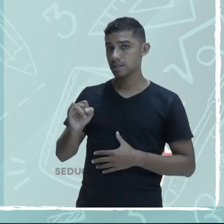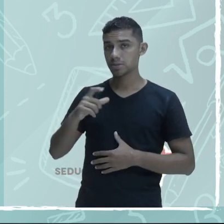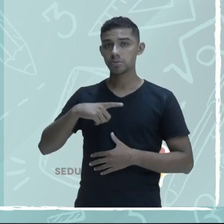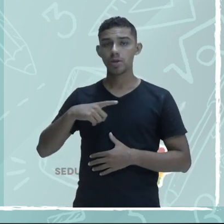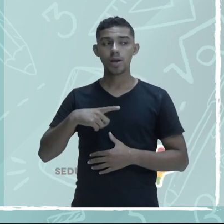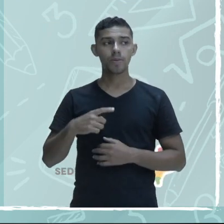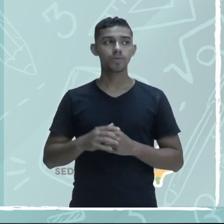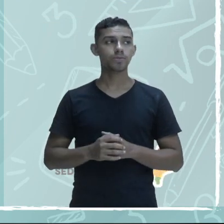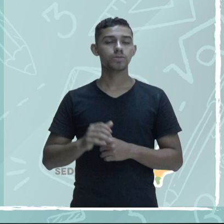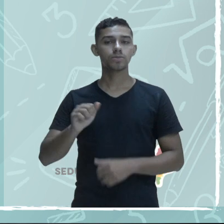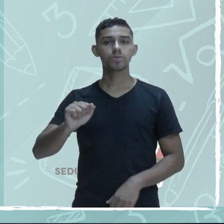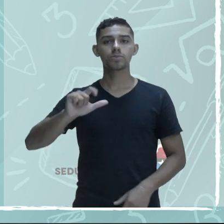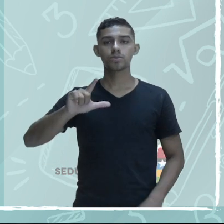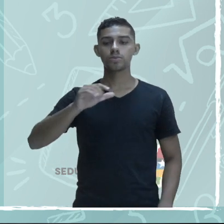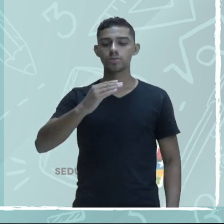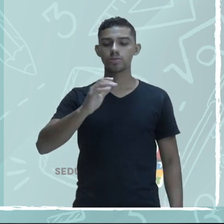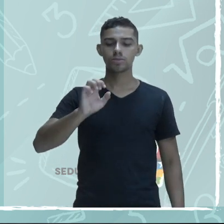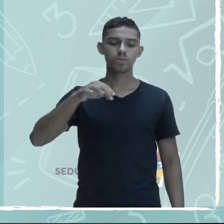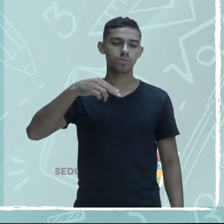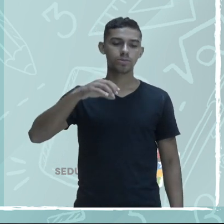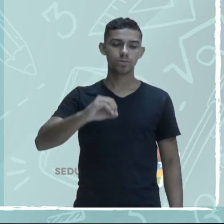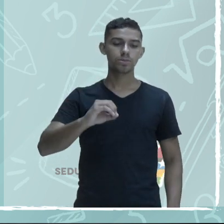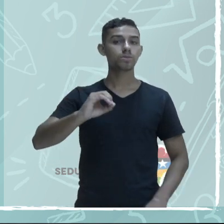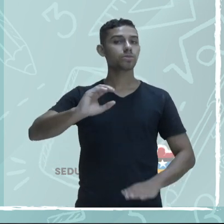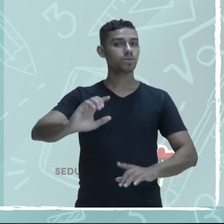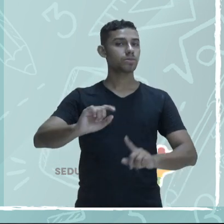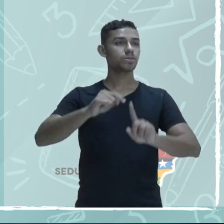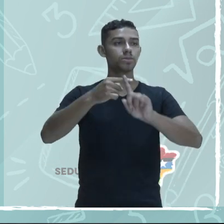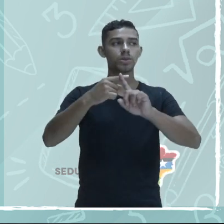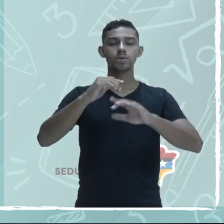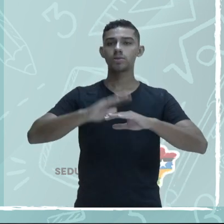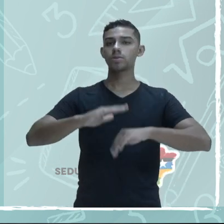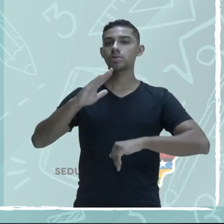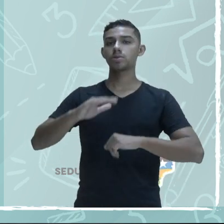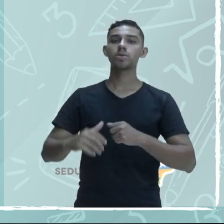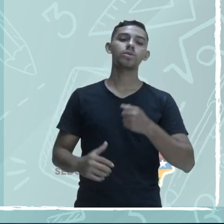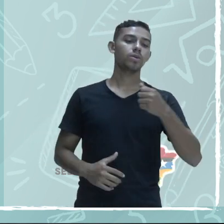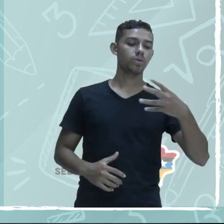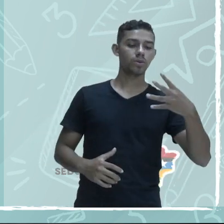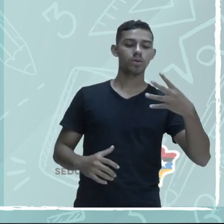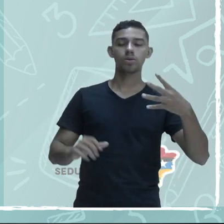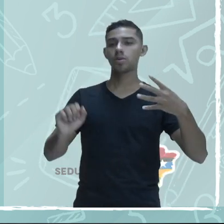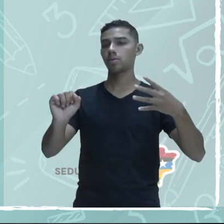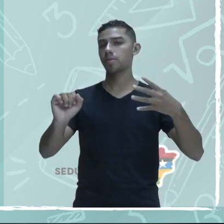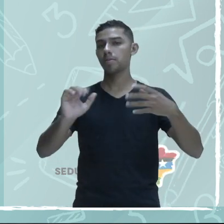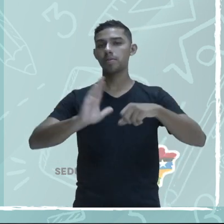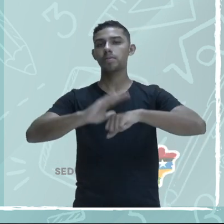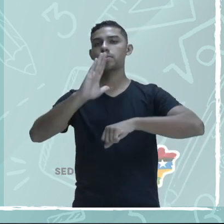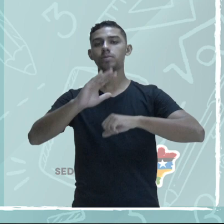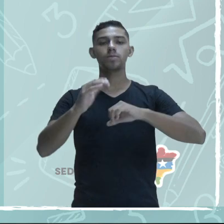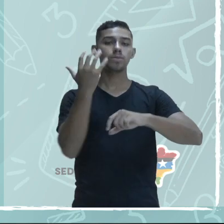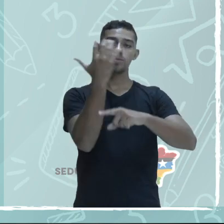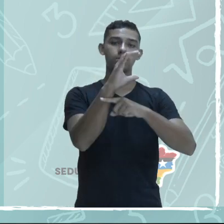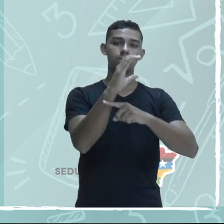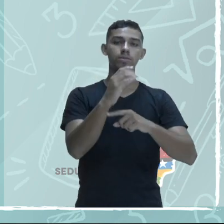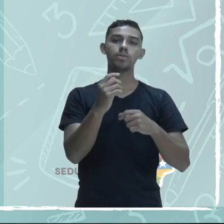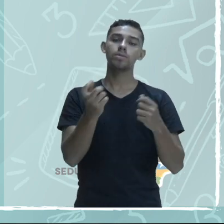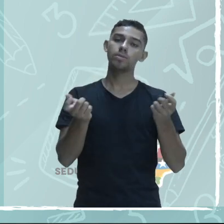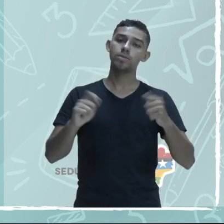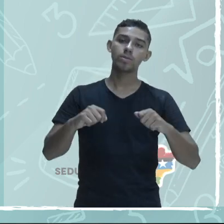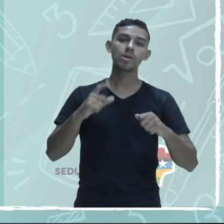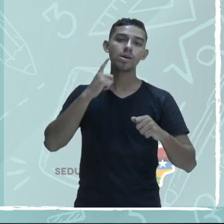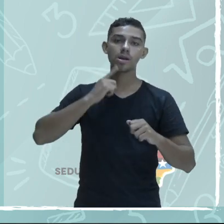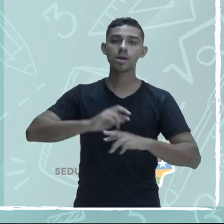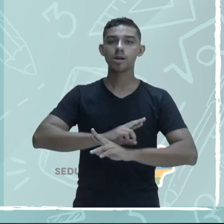maior, né, com 4 ou mais carbonos, o que vai acontecer? Eu vou ter possibilidades